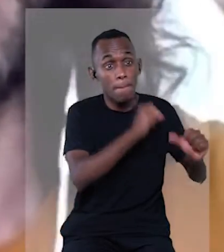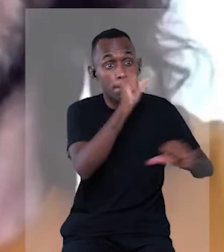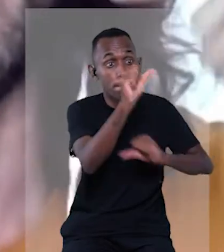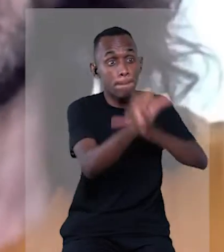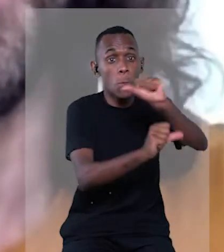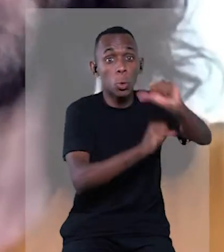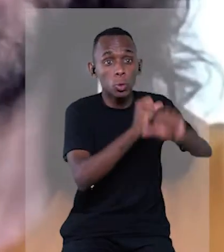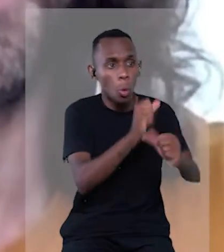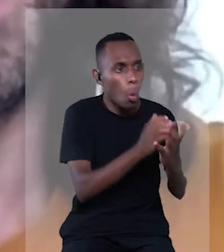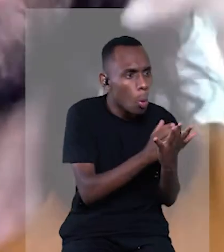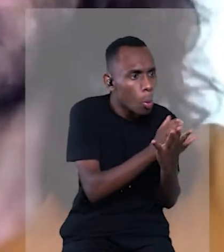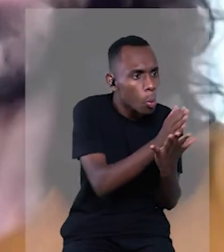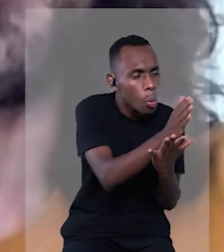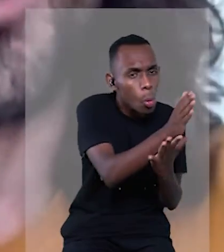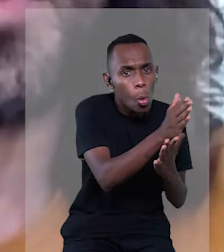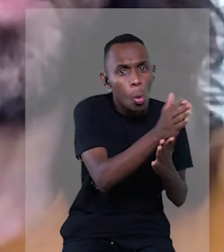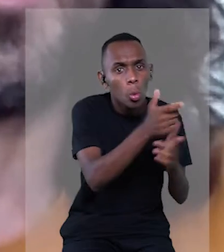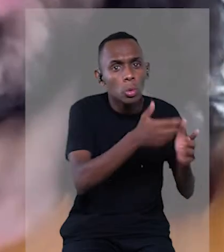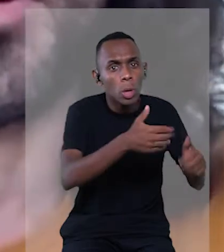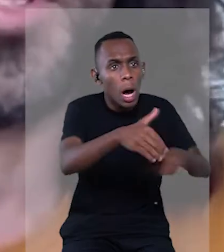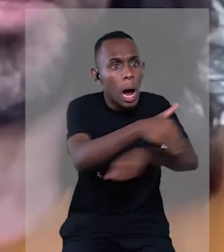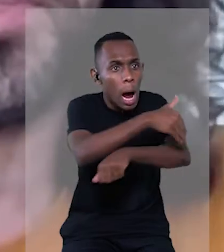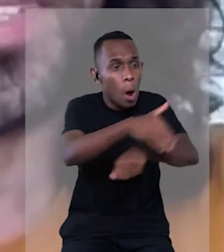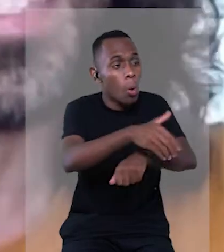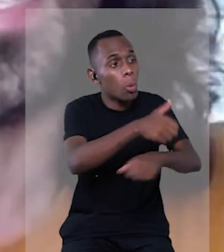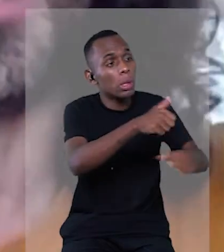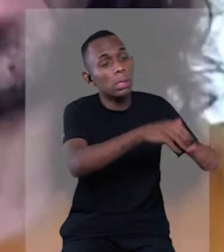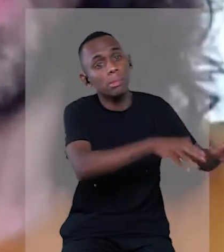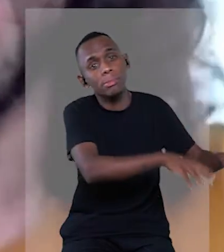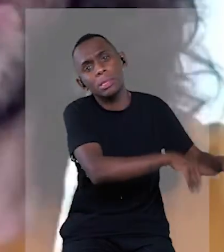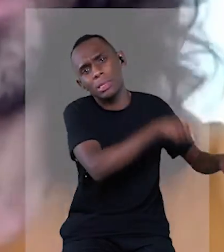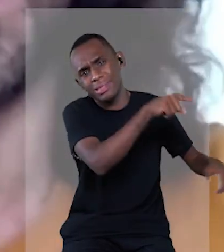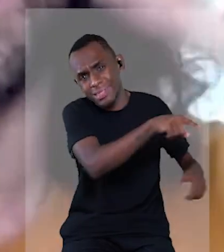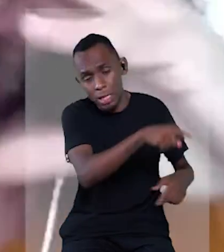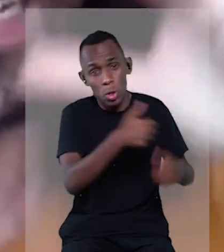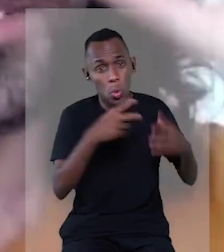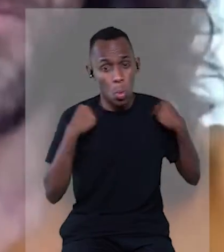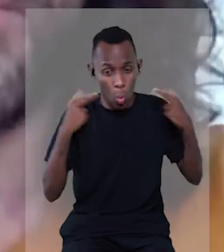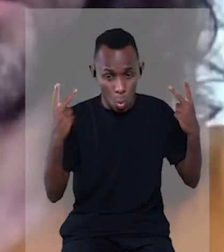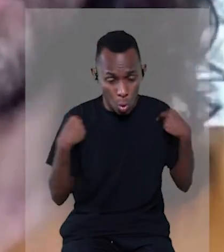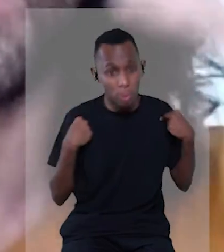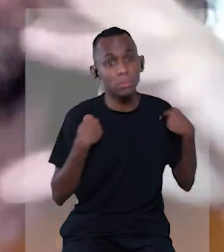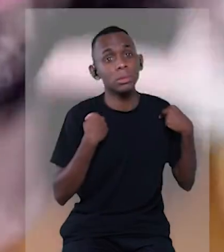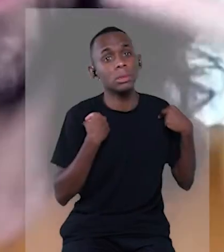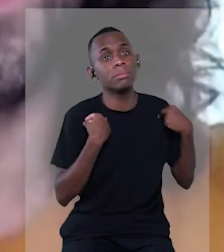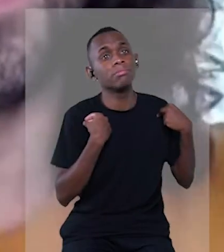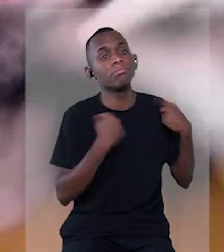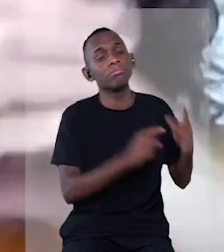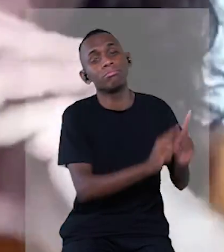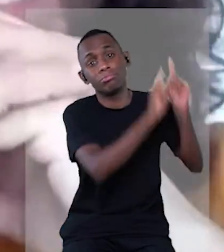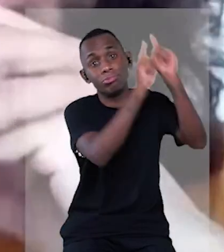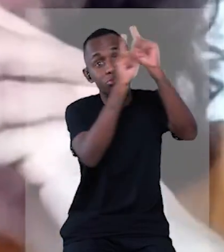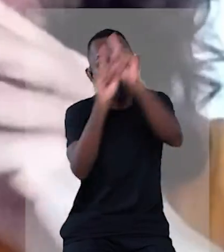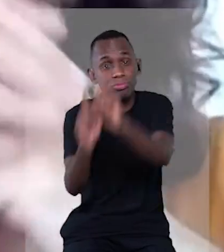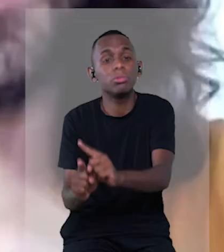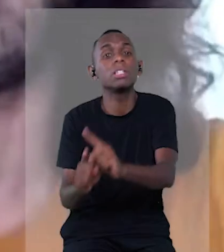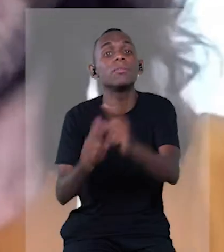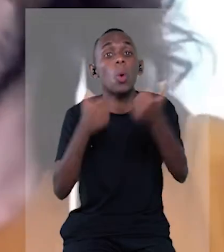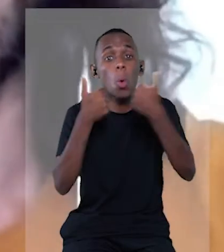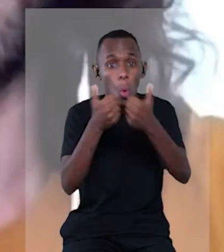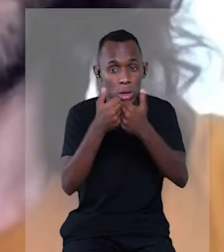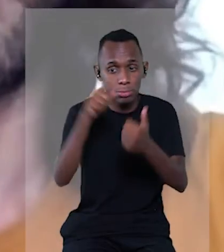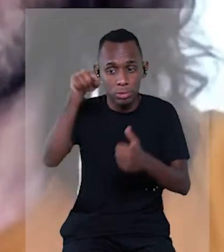só comigo dentro do ônibus, e me levou para um ponto, e assim, isso no meio de Londres, aquela cidade Anjo. confusa, um anjo,